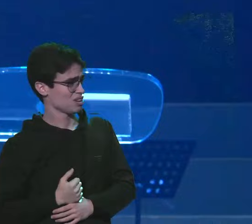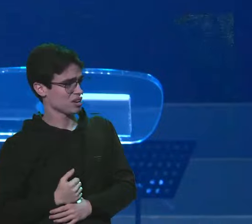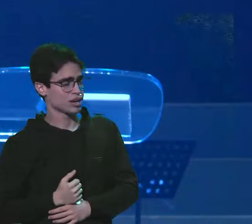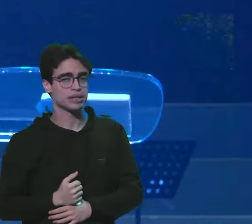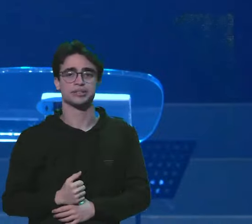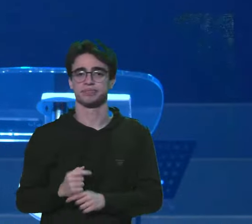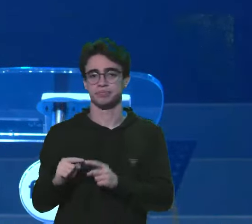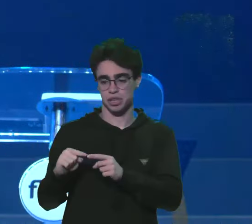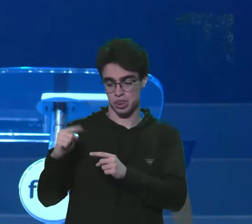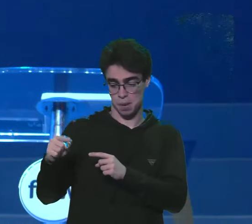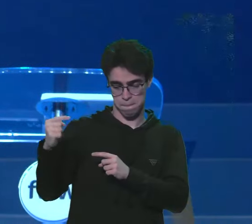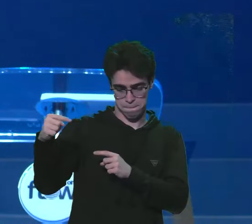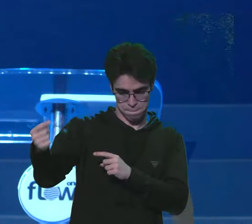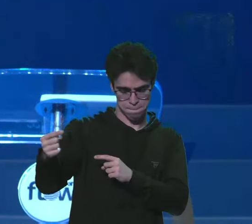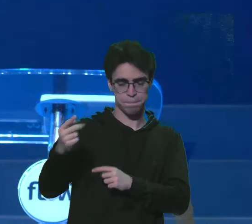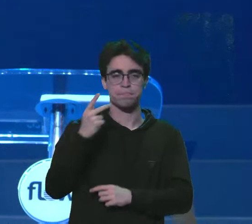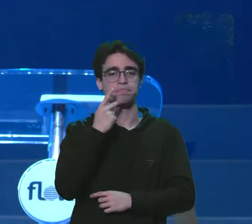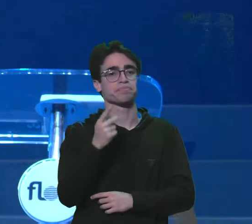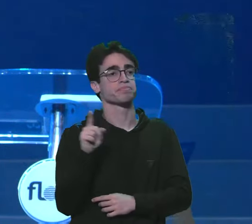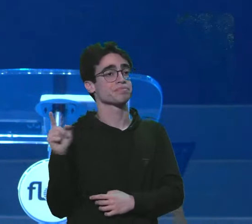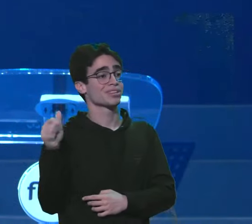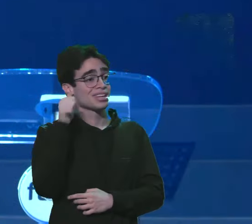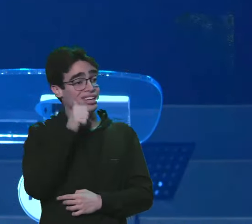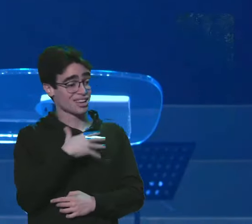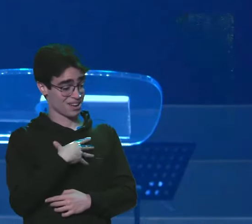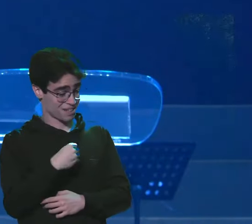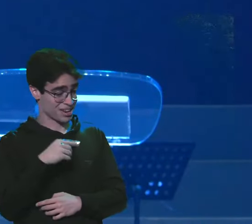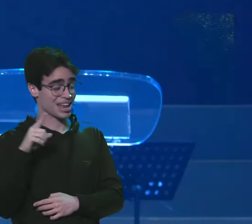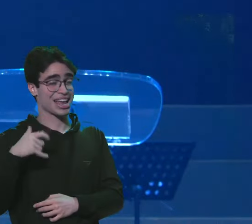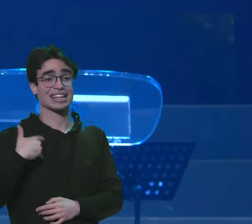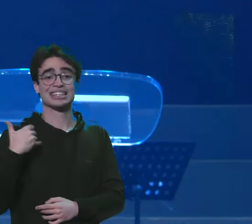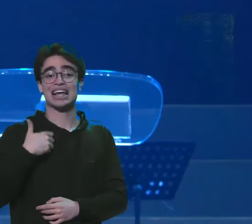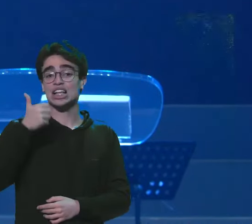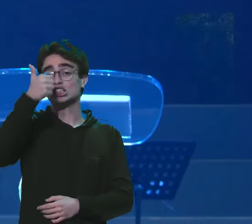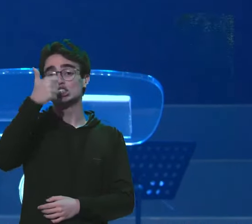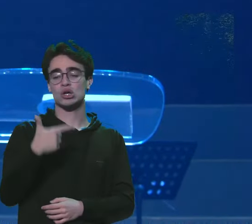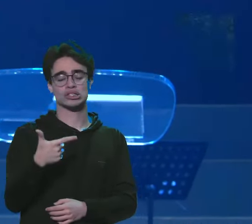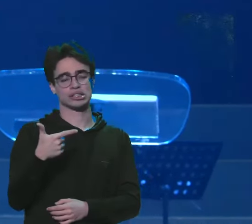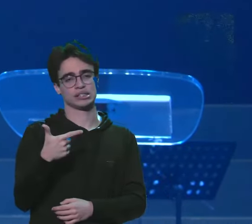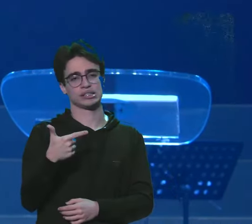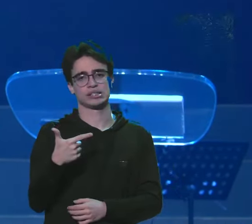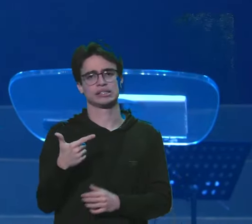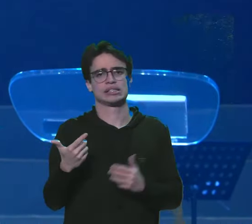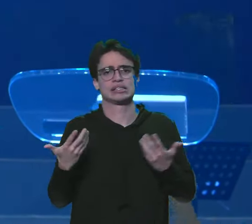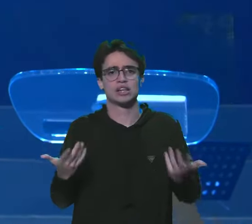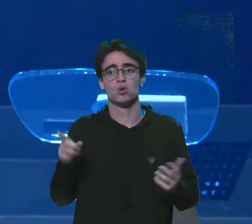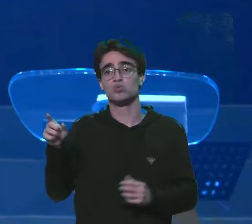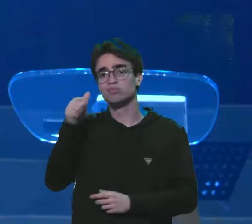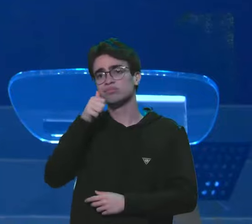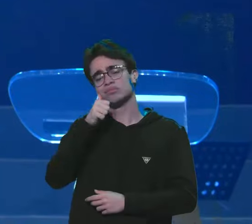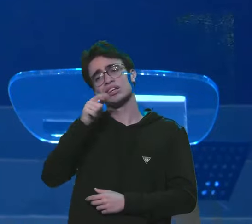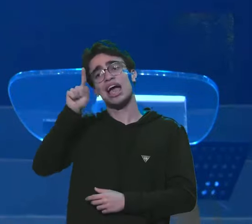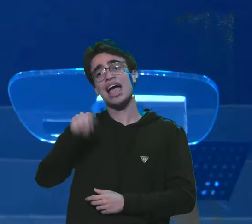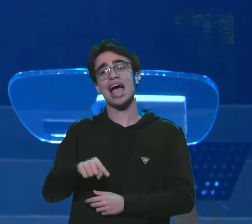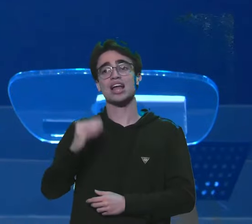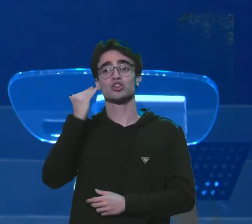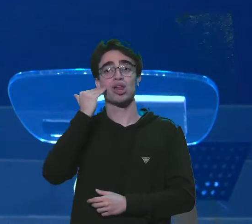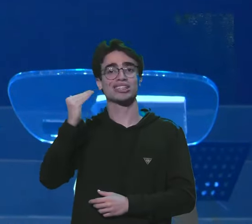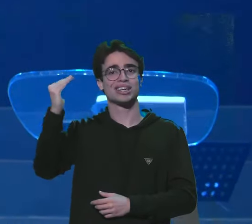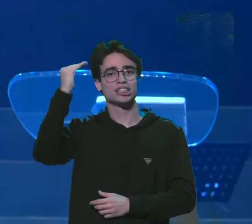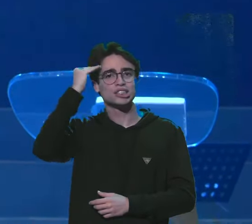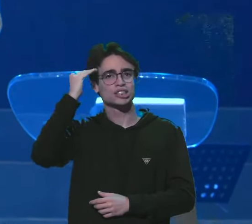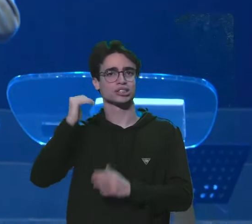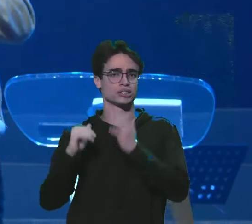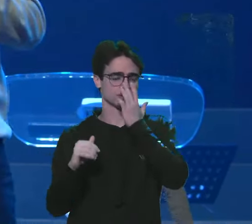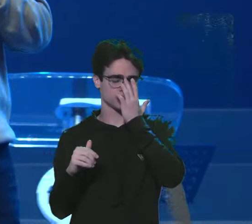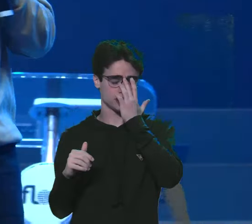Mais para frente o texto vai dizer que aquela filha dele tinha 12 anos, ou seja, ela era uma adolescente.